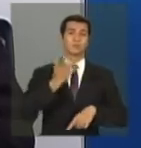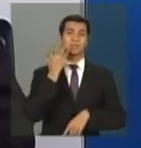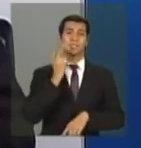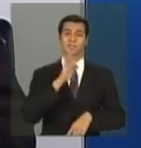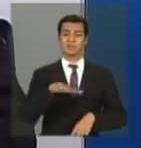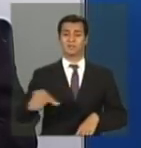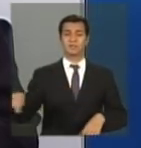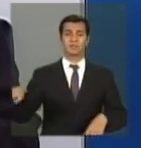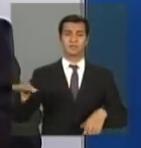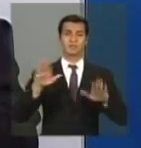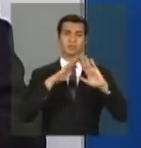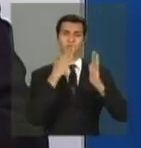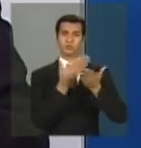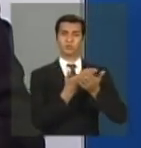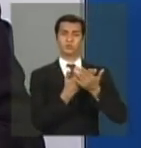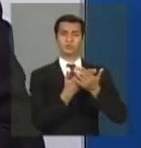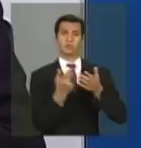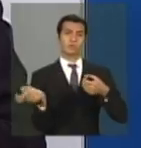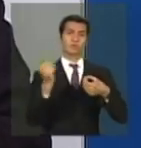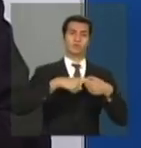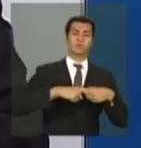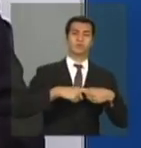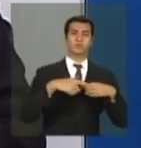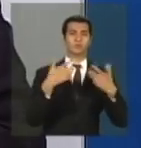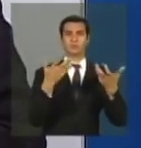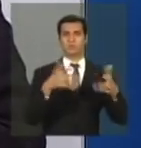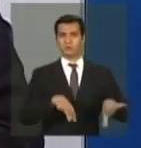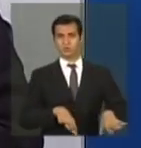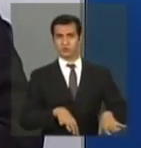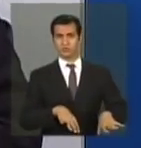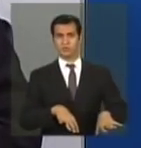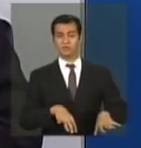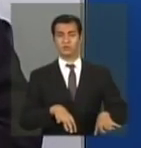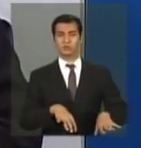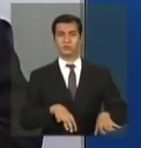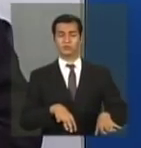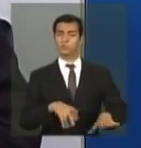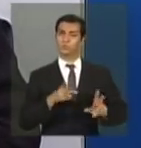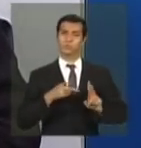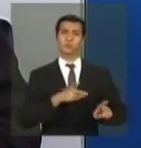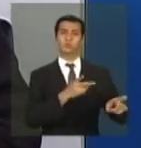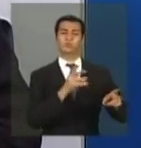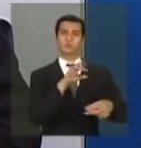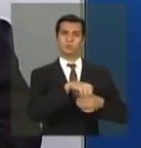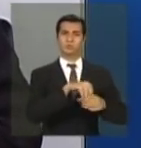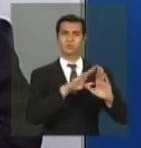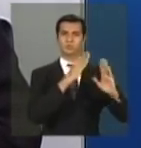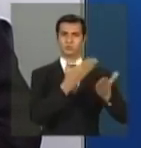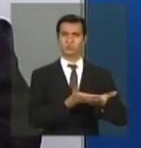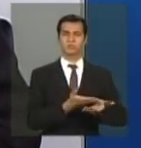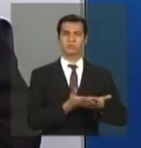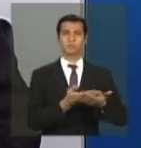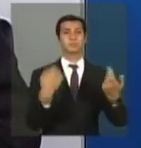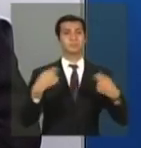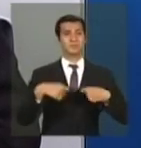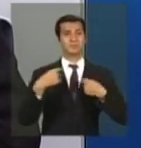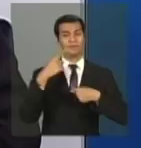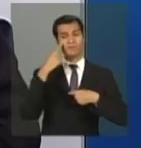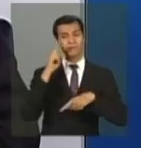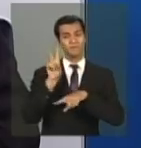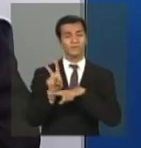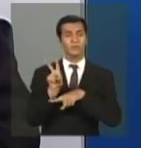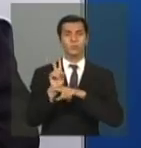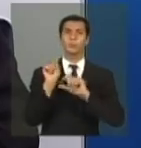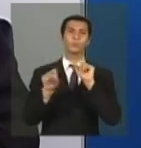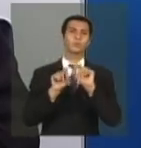essa criança a não retornar, a não continuar no ambiente da escola. Verificar, inclusive, o